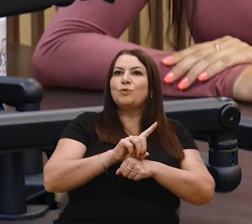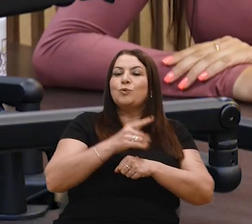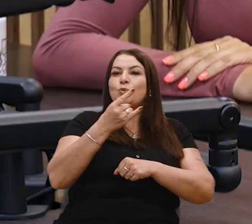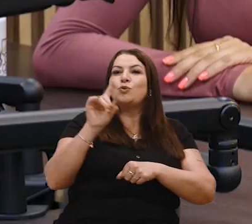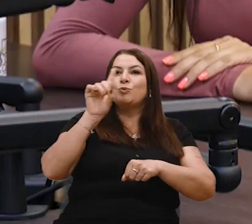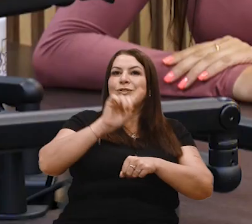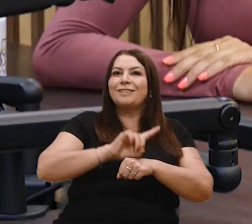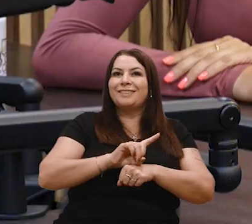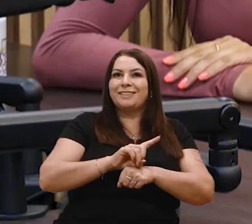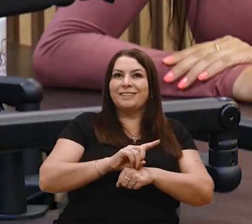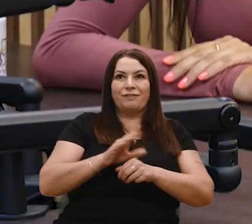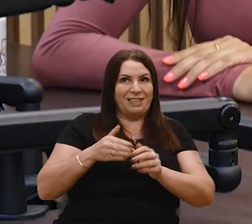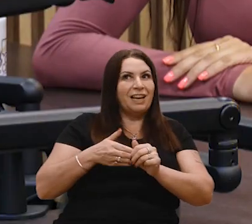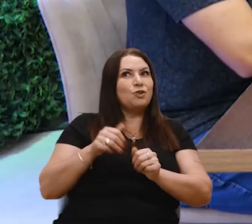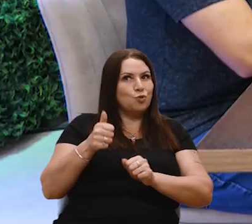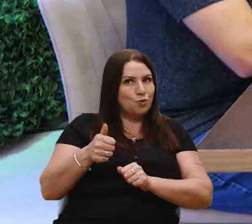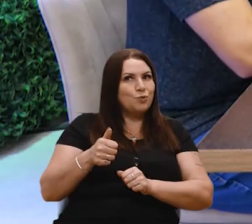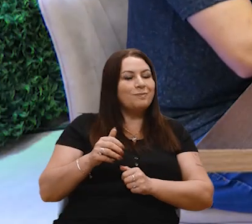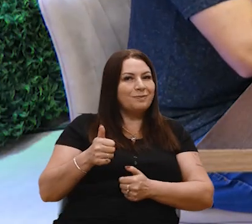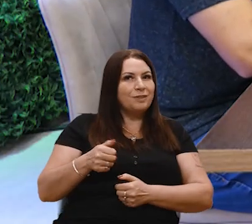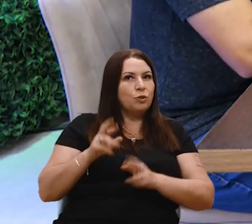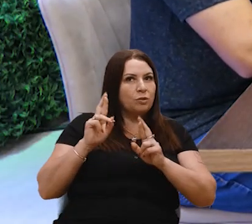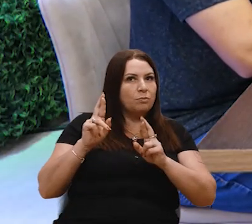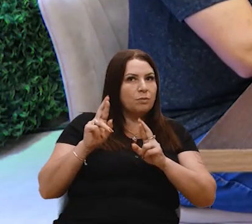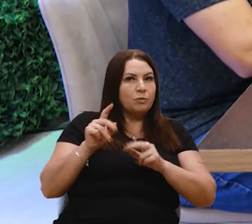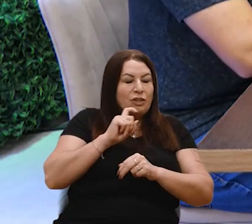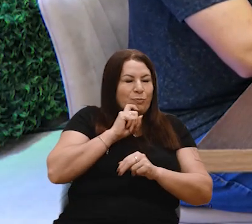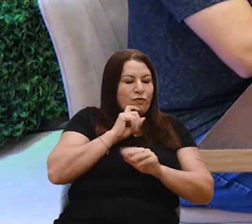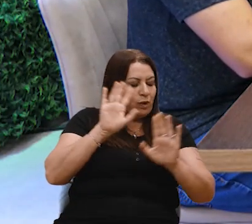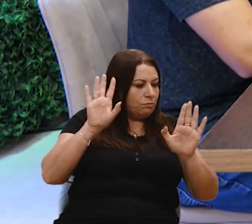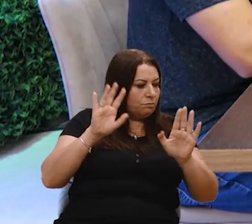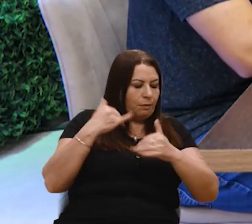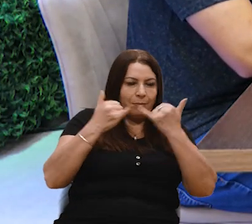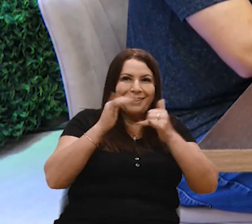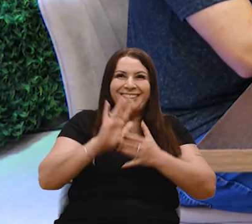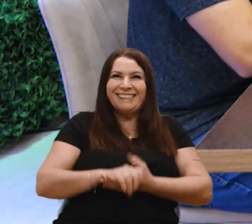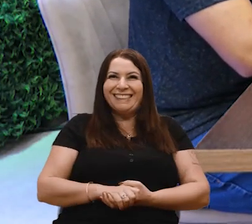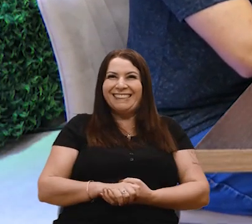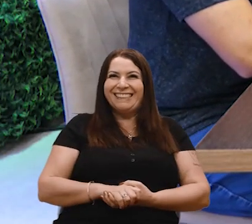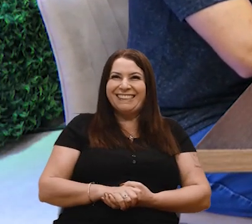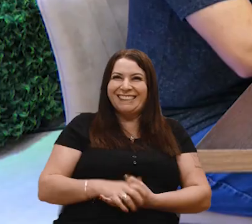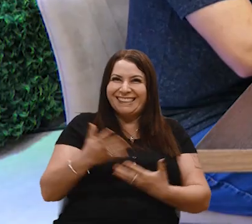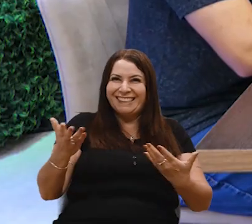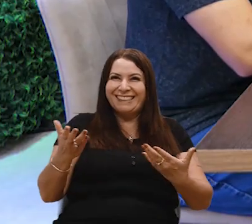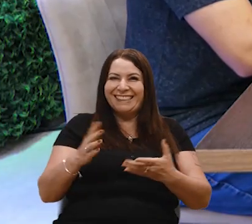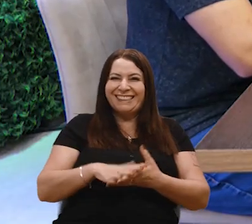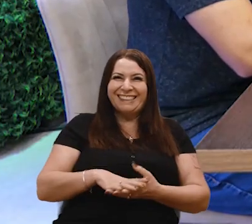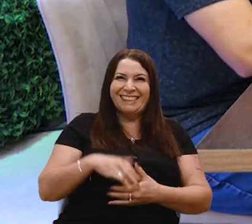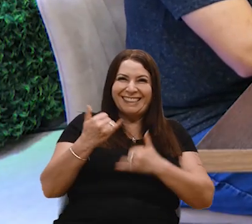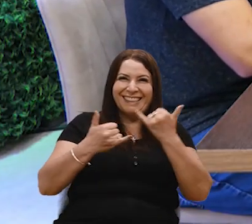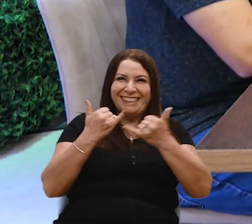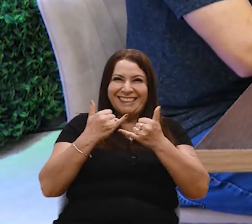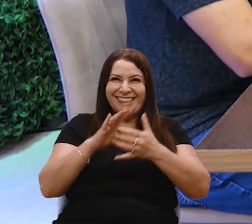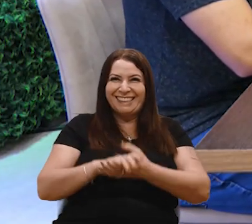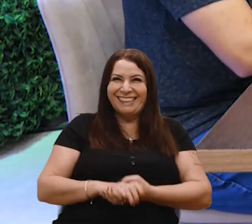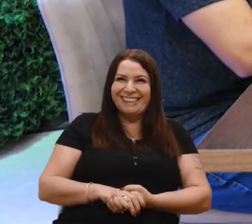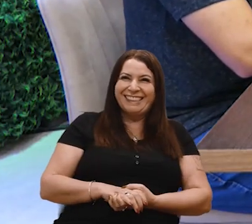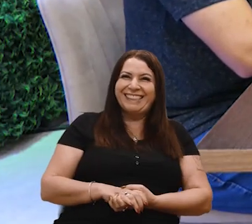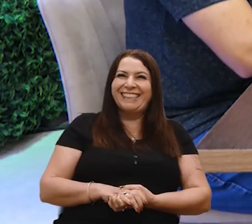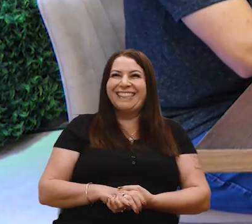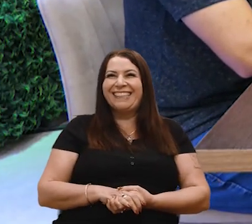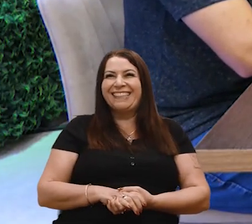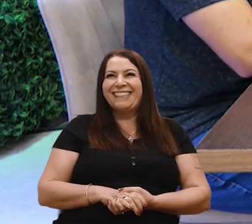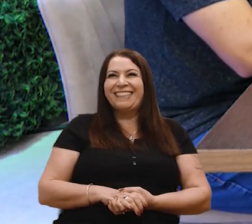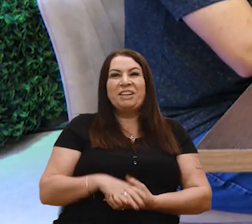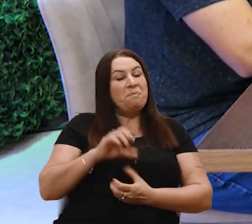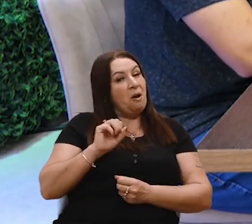o último dia. A gente vai estar lá. É isso aí. Ai, tomara que não esteja muito frio. Tô brincando. Pode ser que seja. Tô brincando.